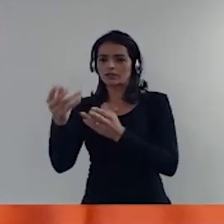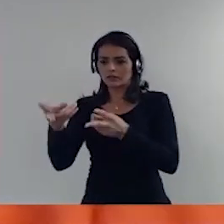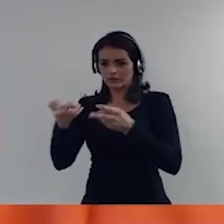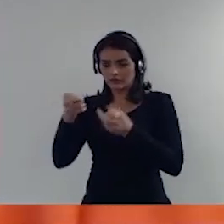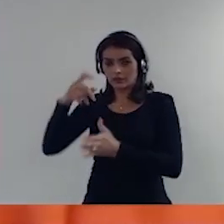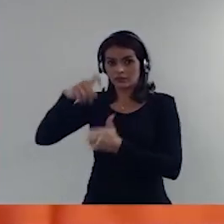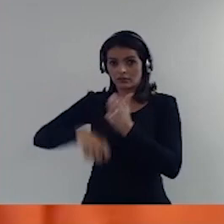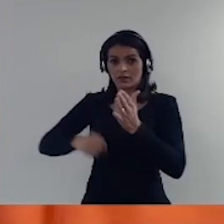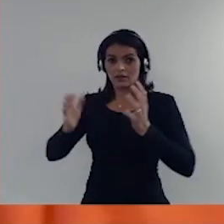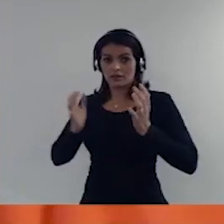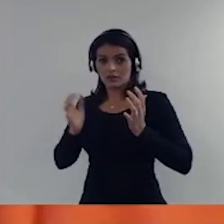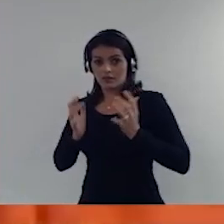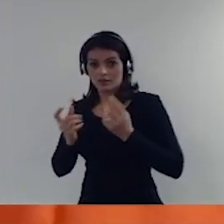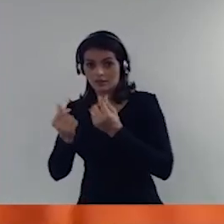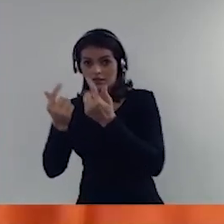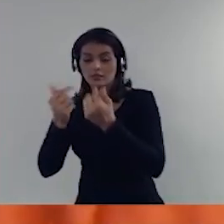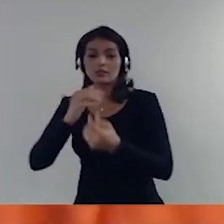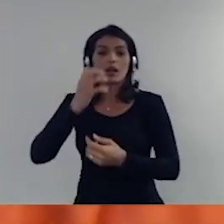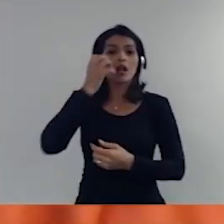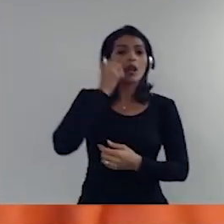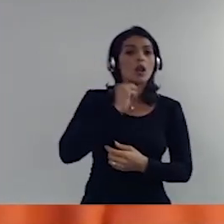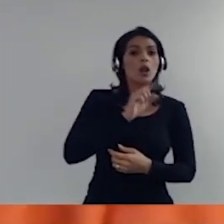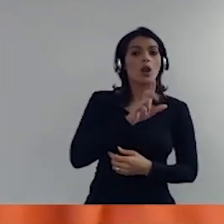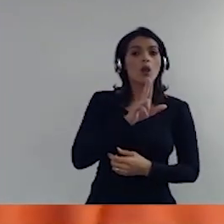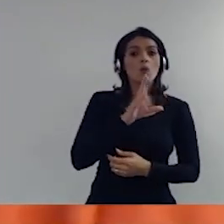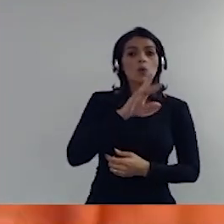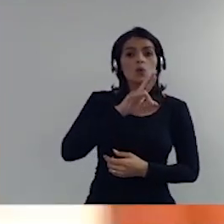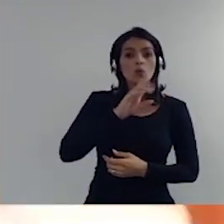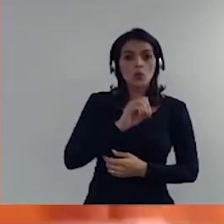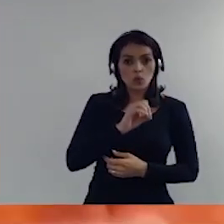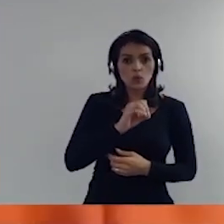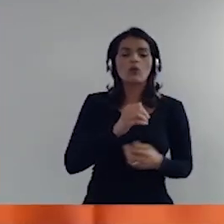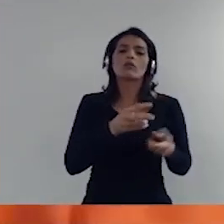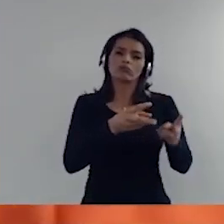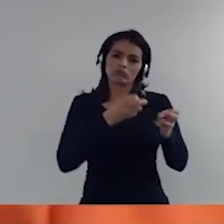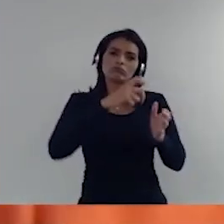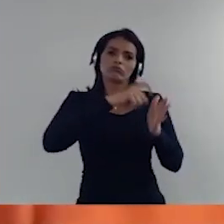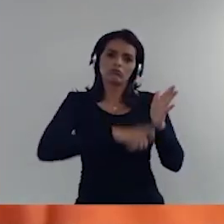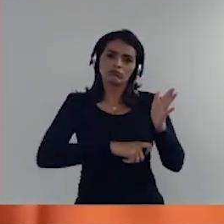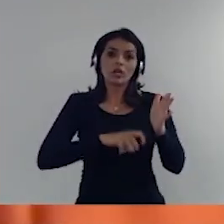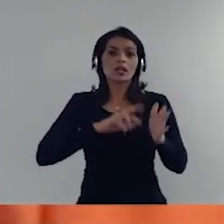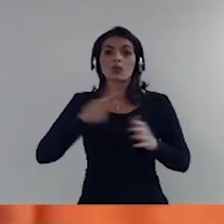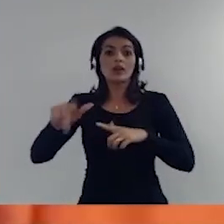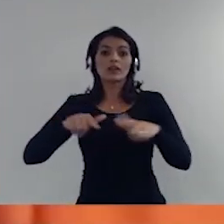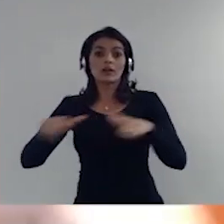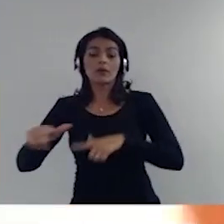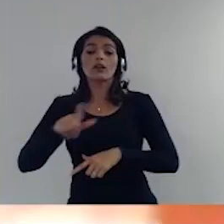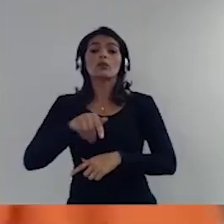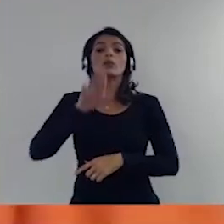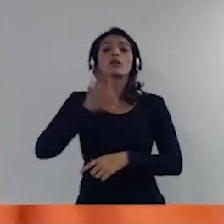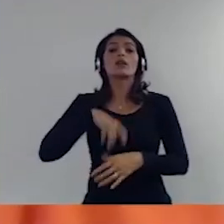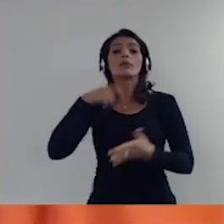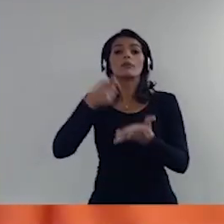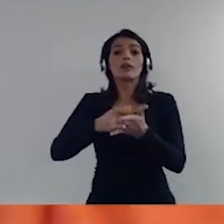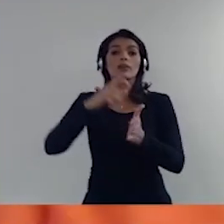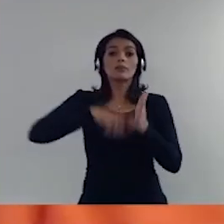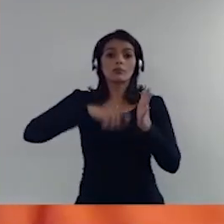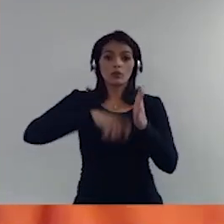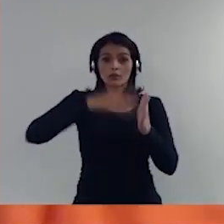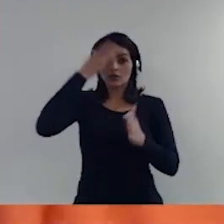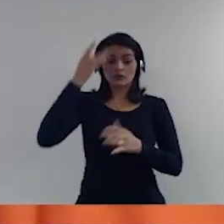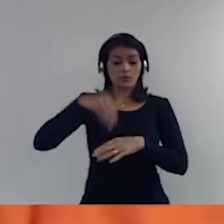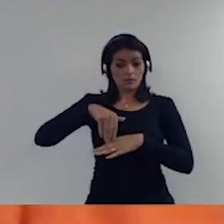se tributar o lucro e não o trabalho, né? Ou, então, quem paga mais imposto? Quem tem mais